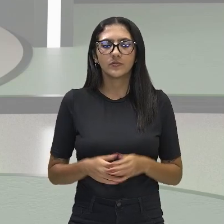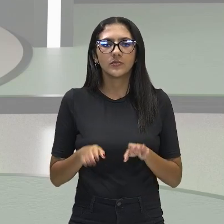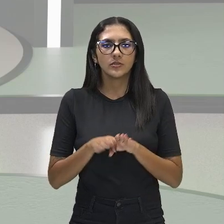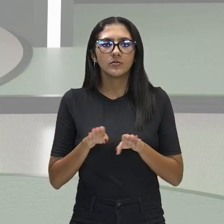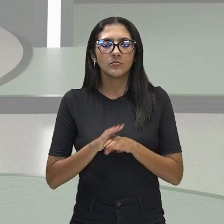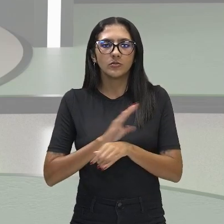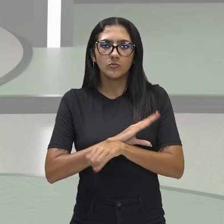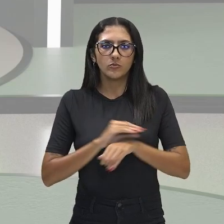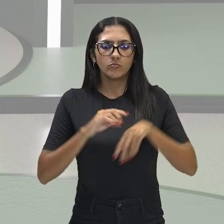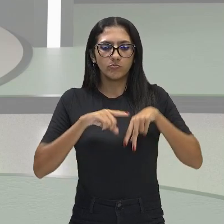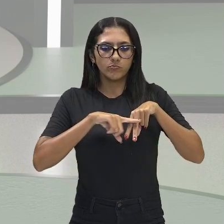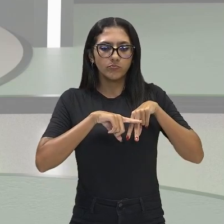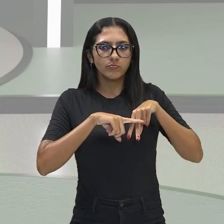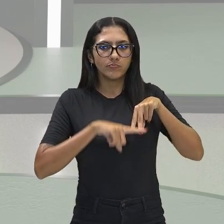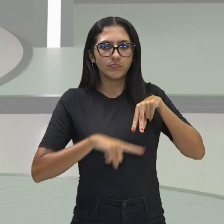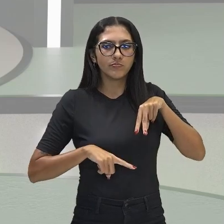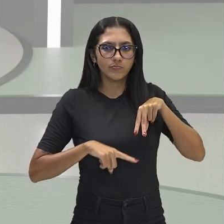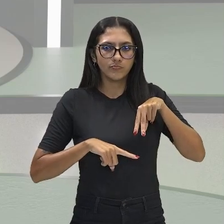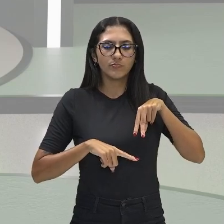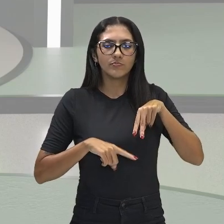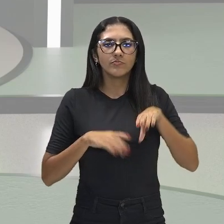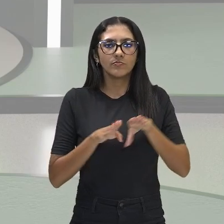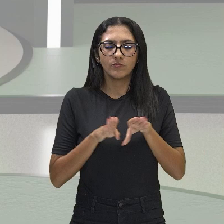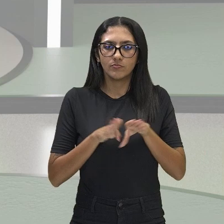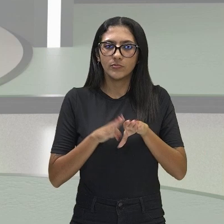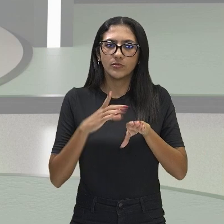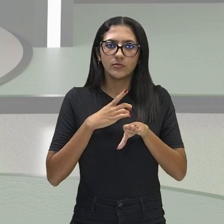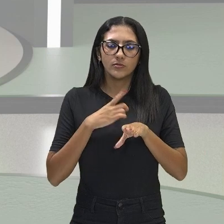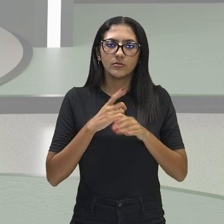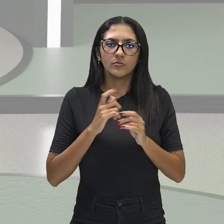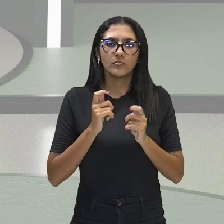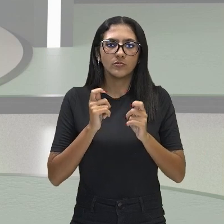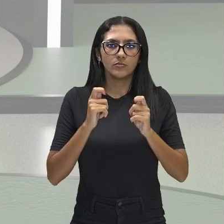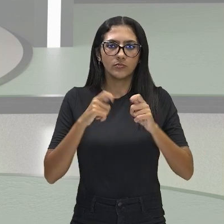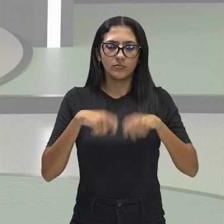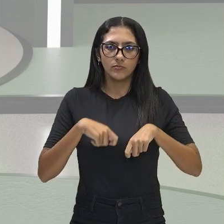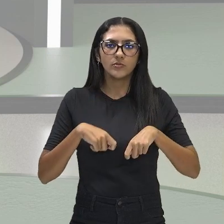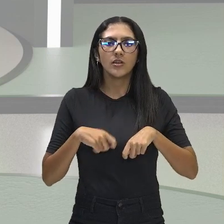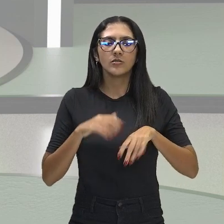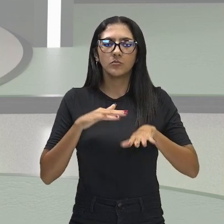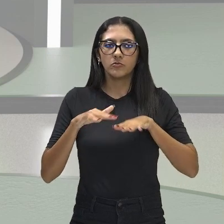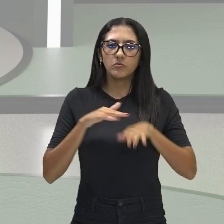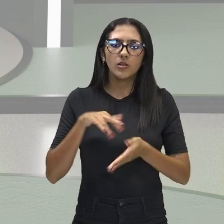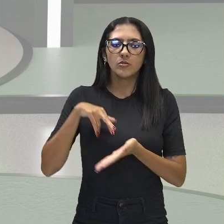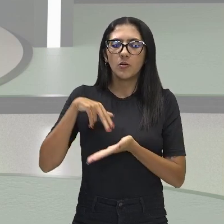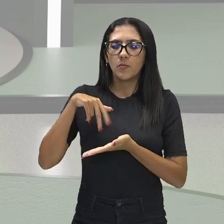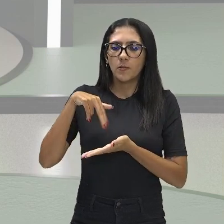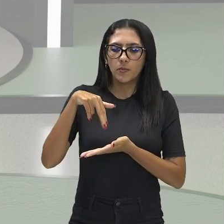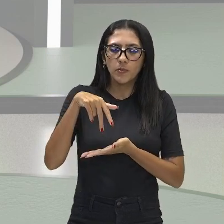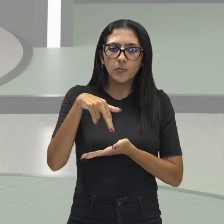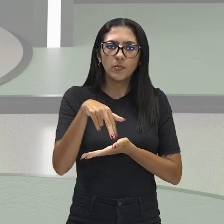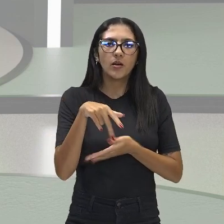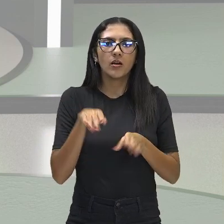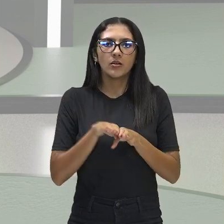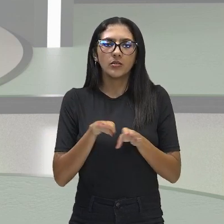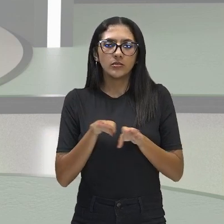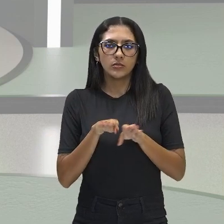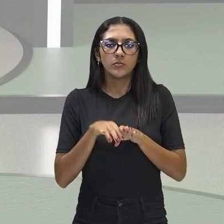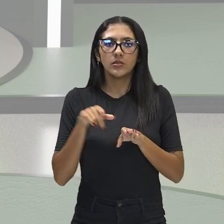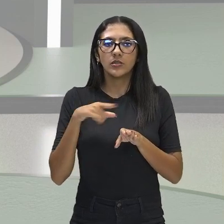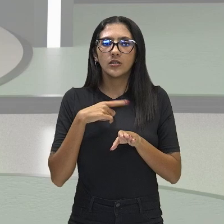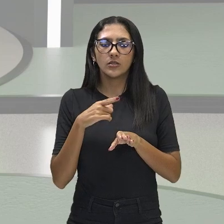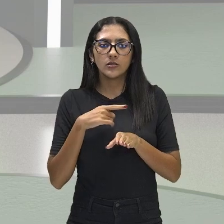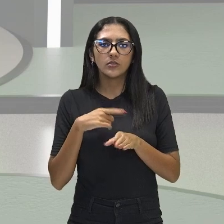das nossas pernas, que nos permitem também a movimentação, a locomoção e também atuam